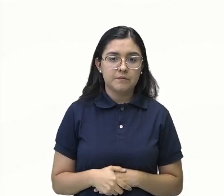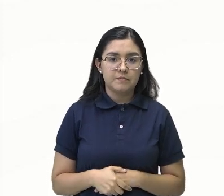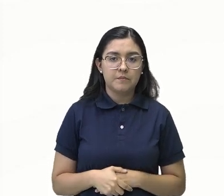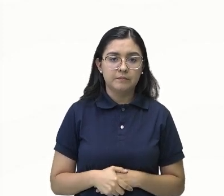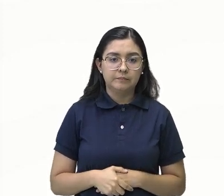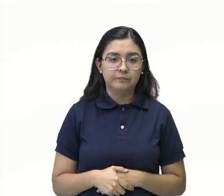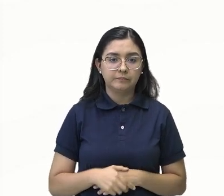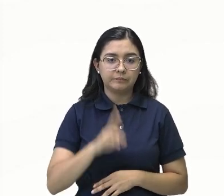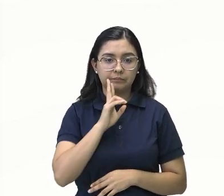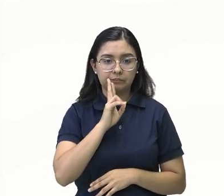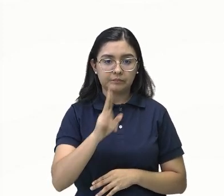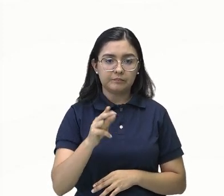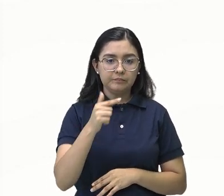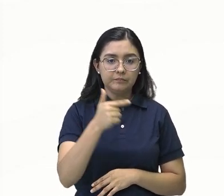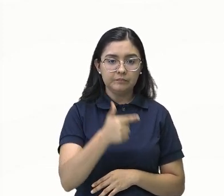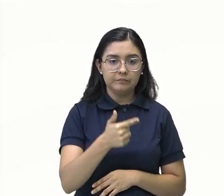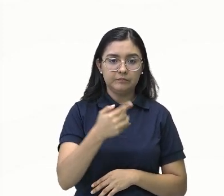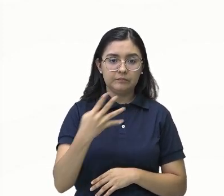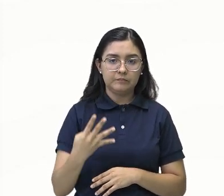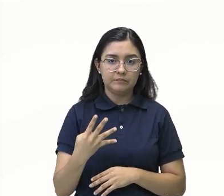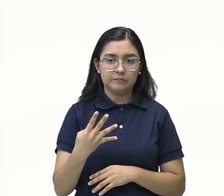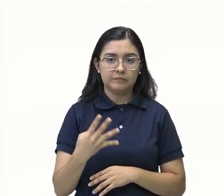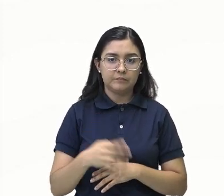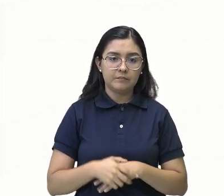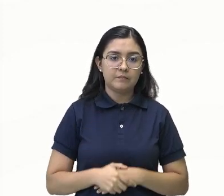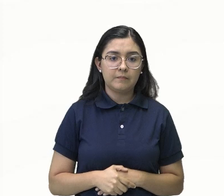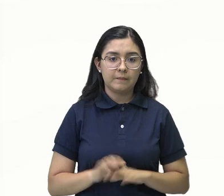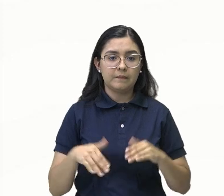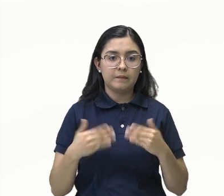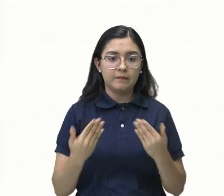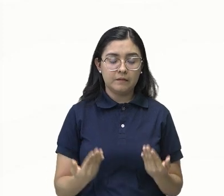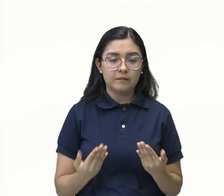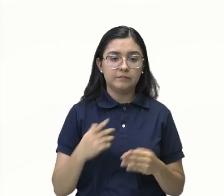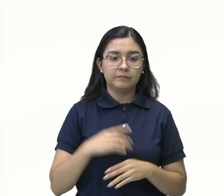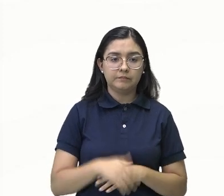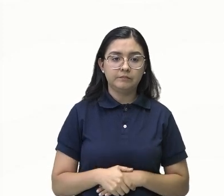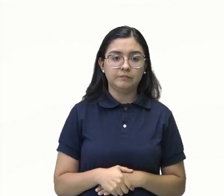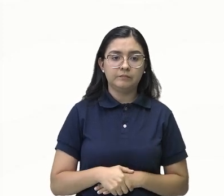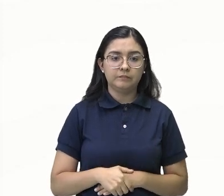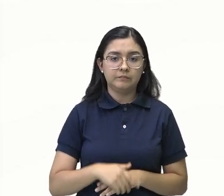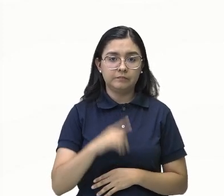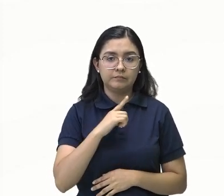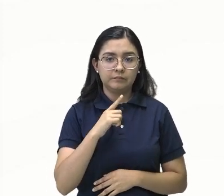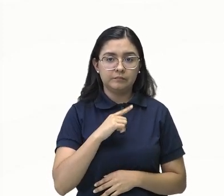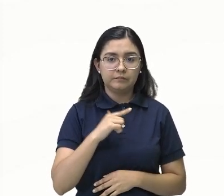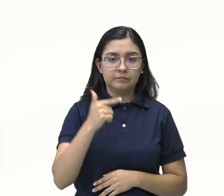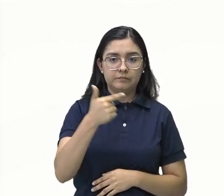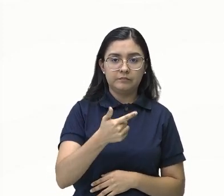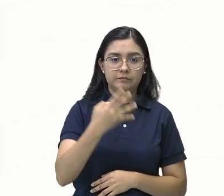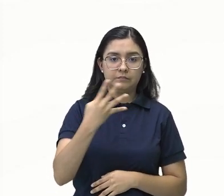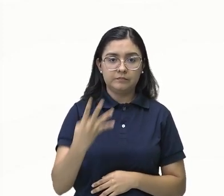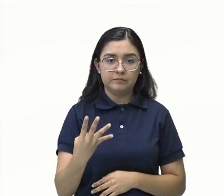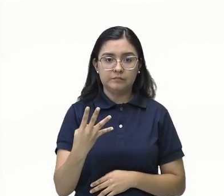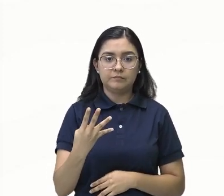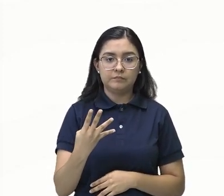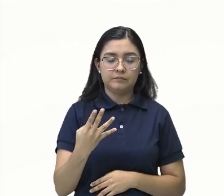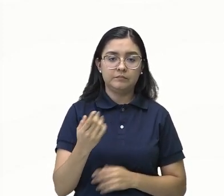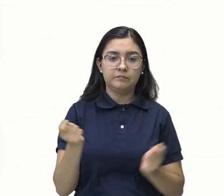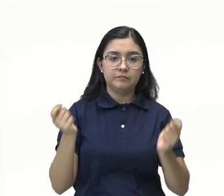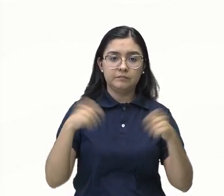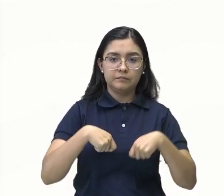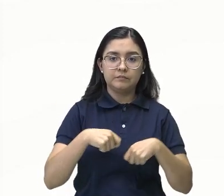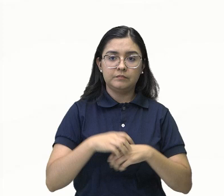nosso resultado é 24. Então, há 24 maneiras diferentes da